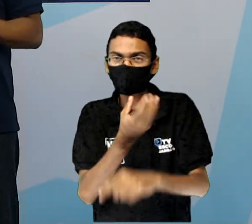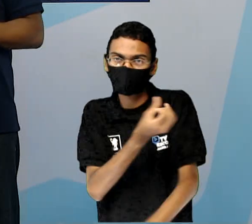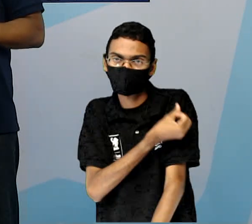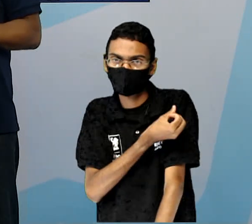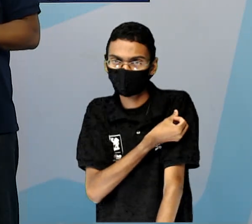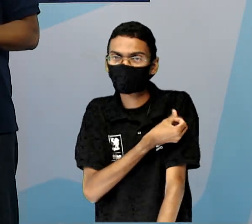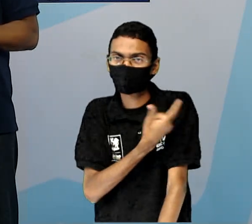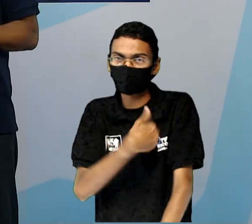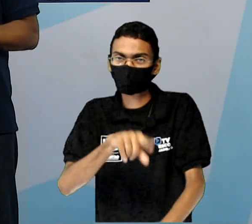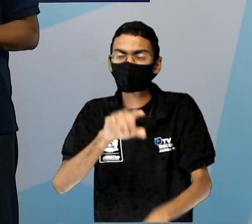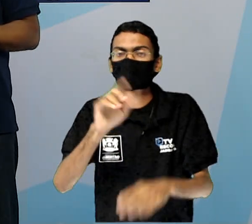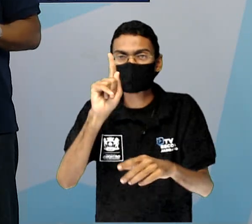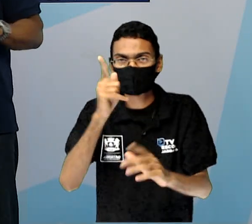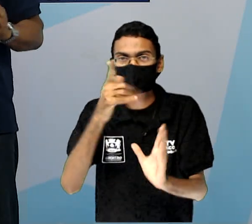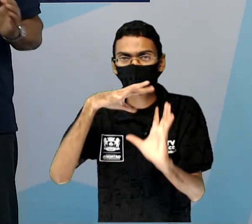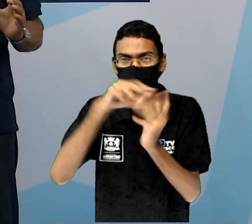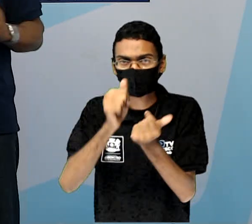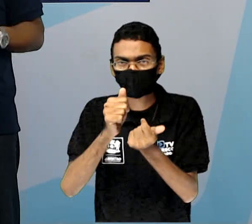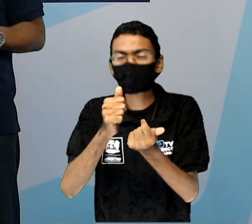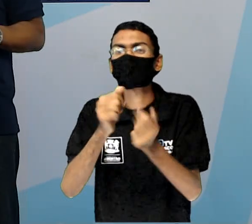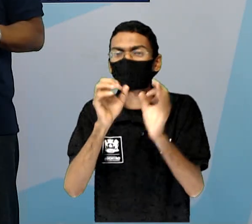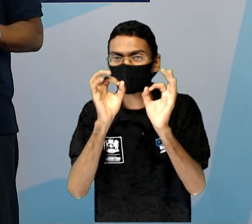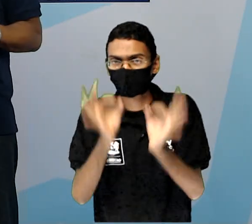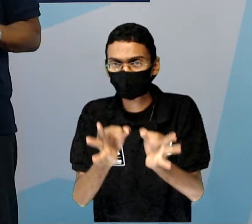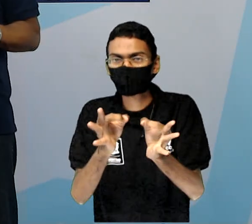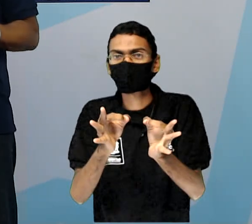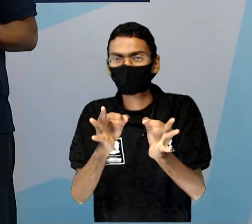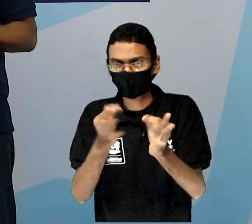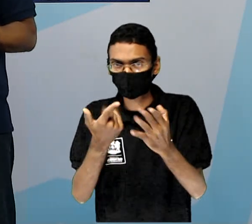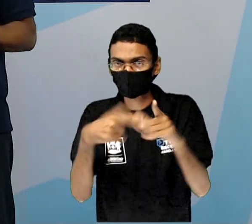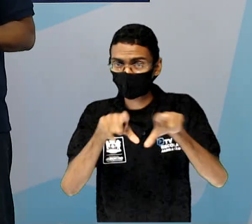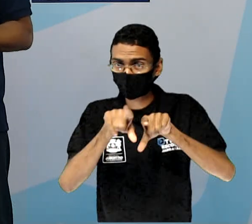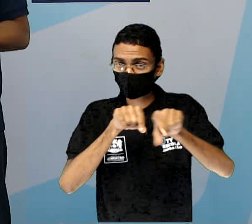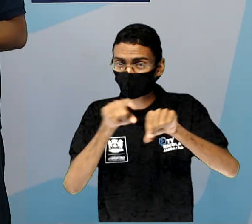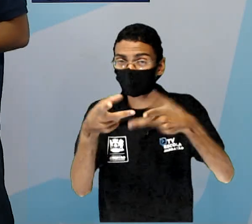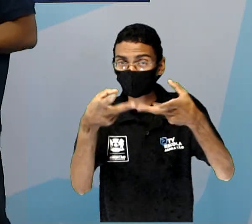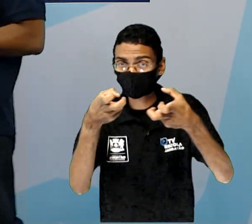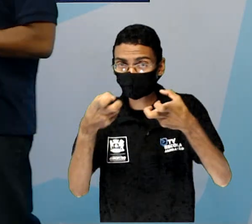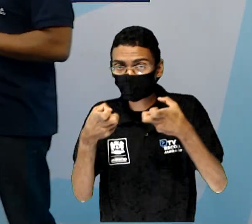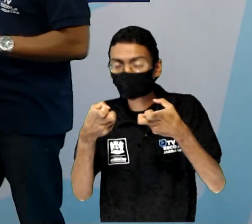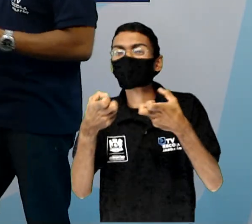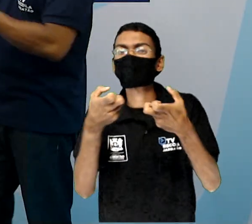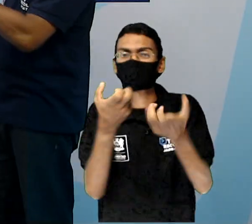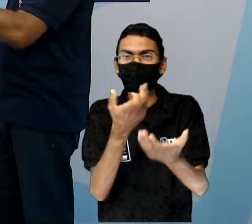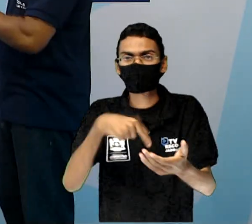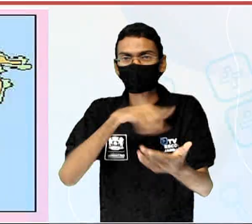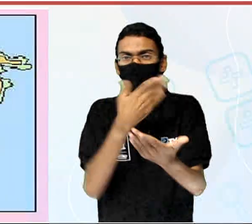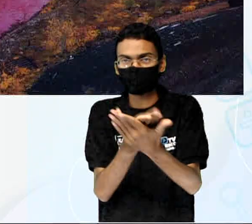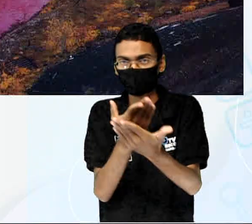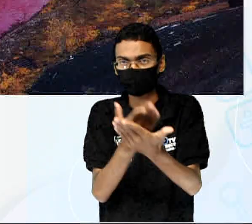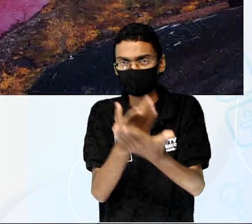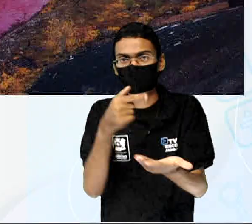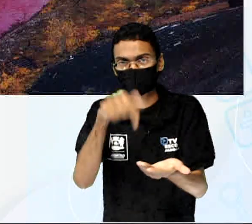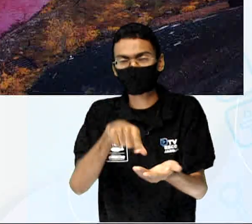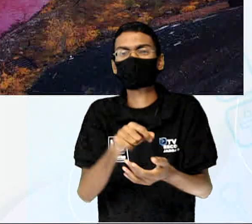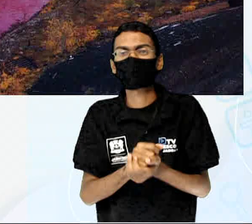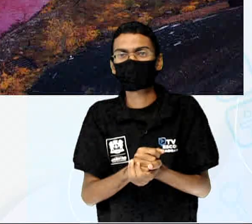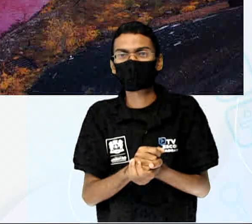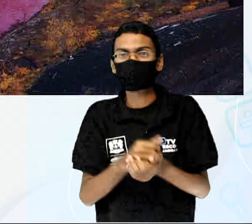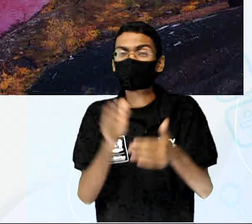formação diferente. E são vários fatores geomorfológicos que definem isso aí, tá certo? Coisas que a gente trabalhou, né, que já